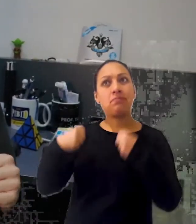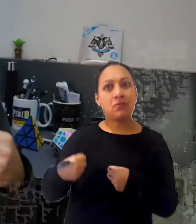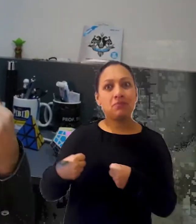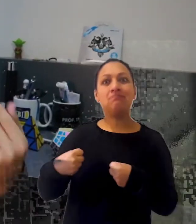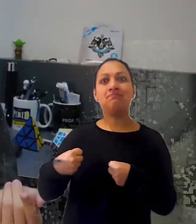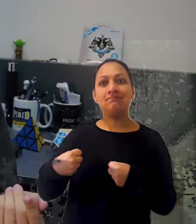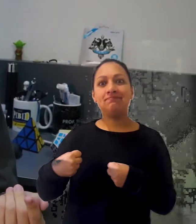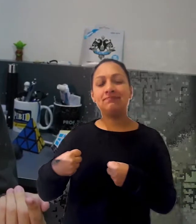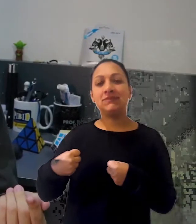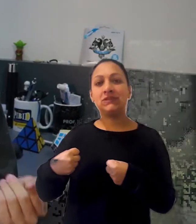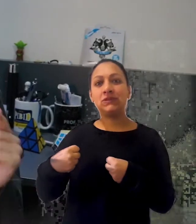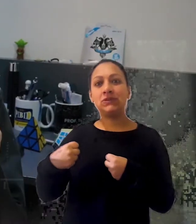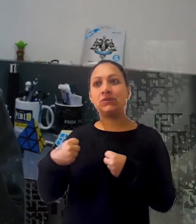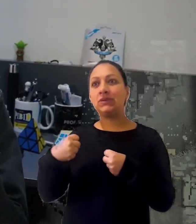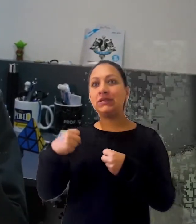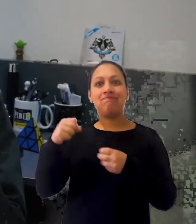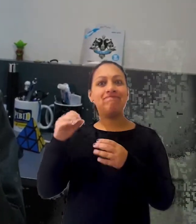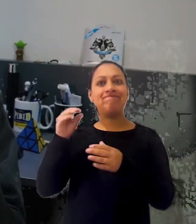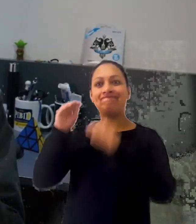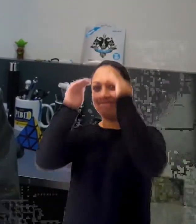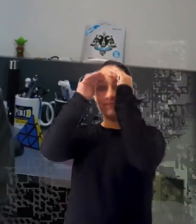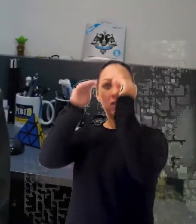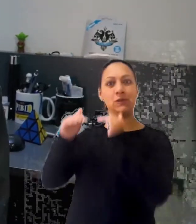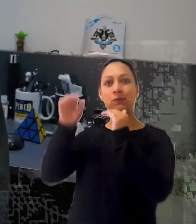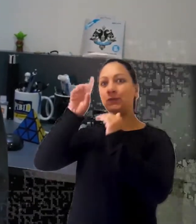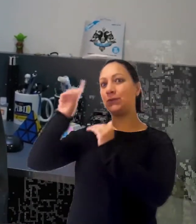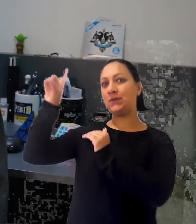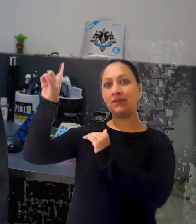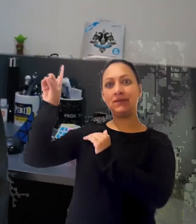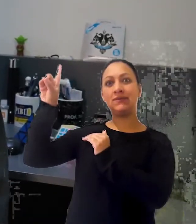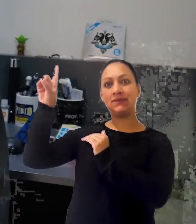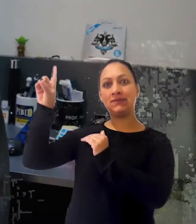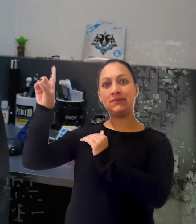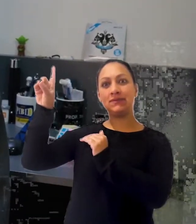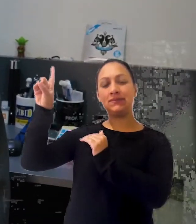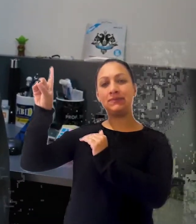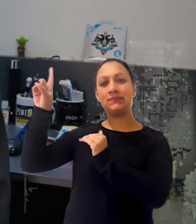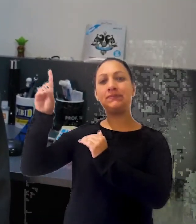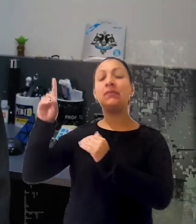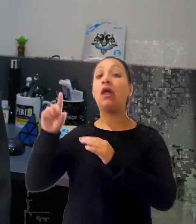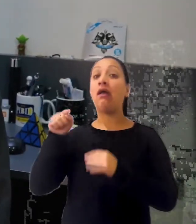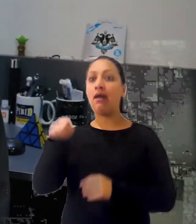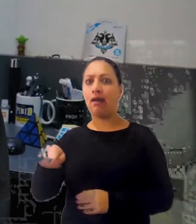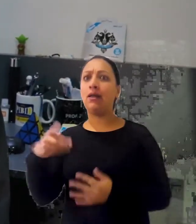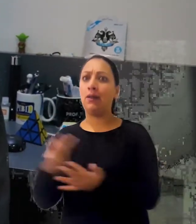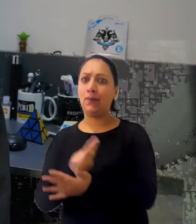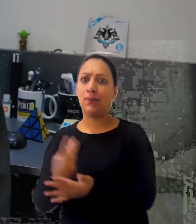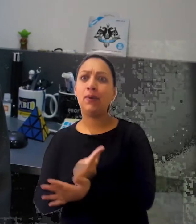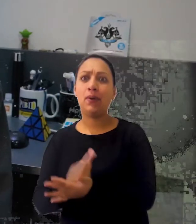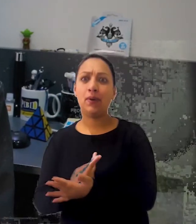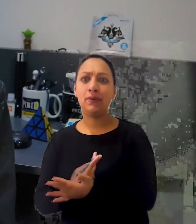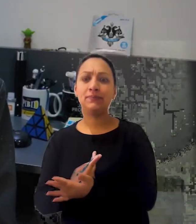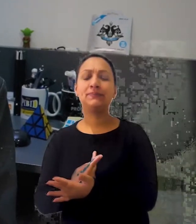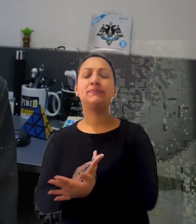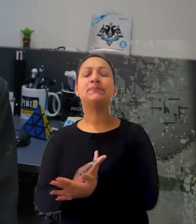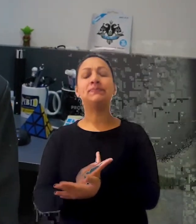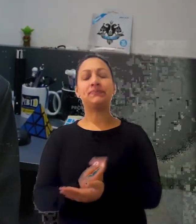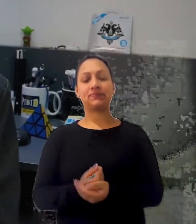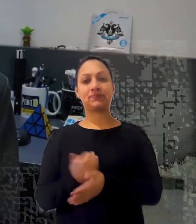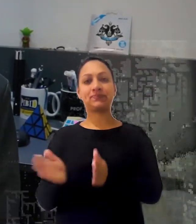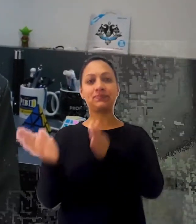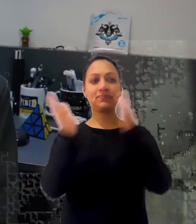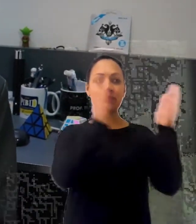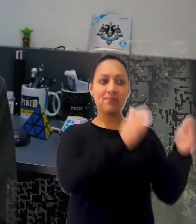ele passasse na sua cabeça e desobedecesse a Deus. Esse foi o erro de Saul.